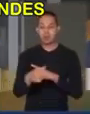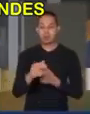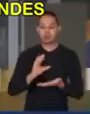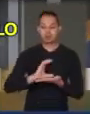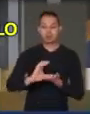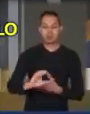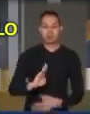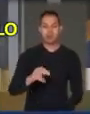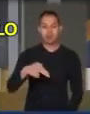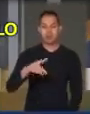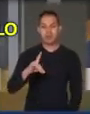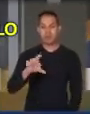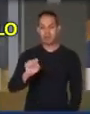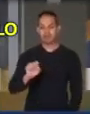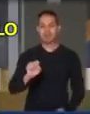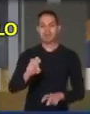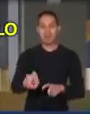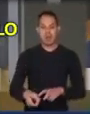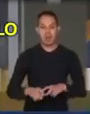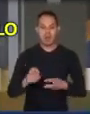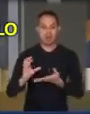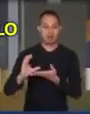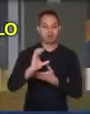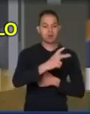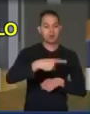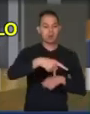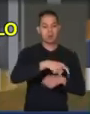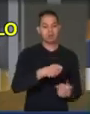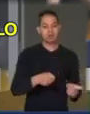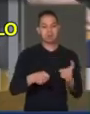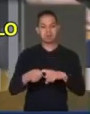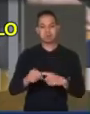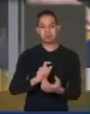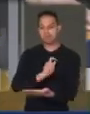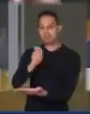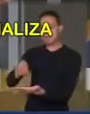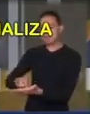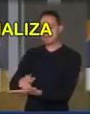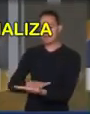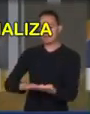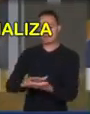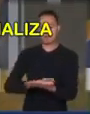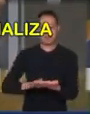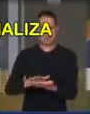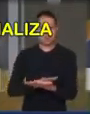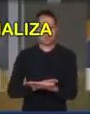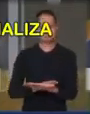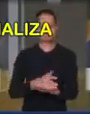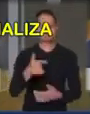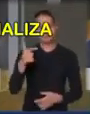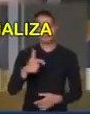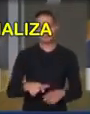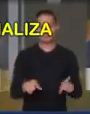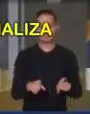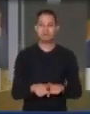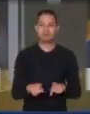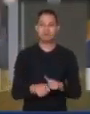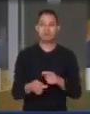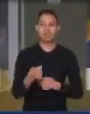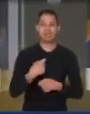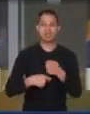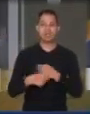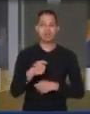para colocar para os países caloteiros das ditaduras de Foro de São Paulo e, mais uma vez, a nossa economia